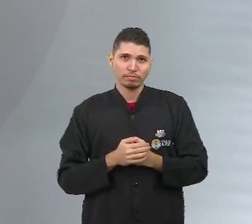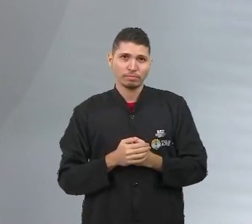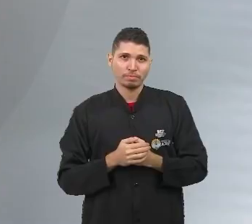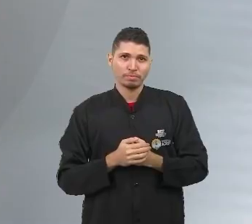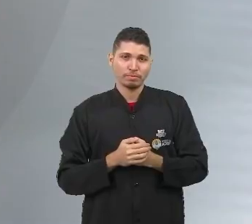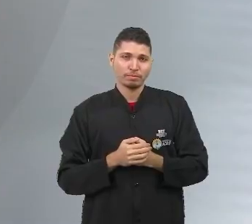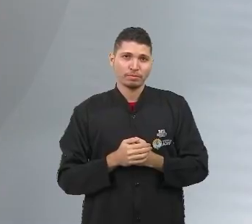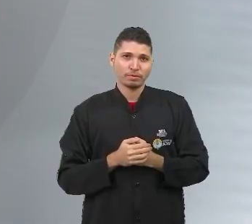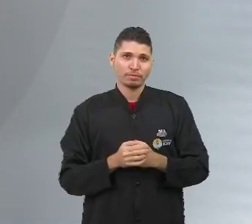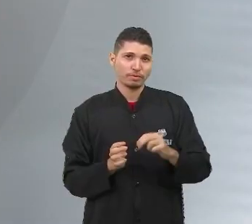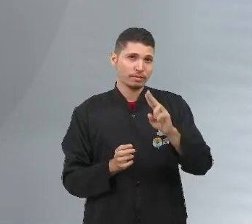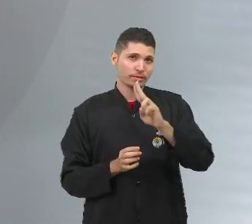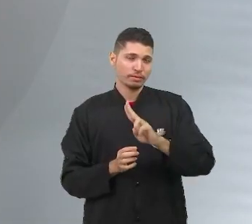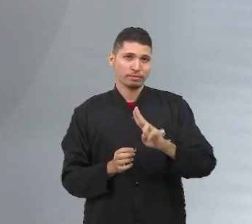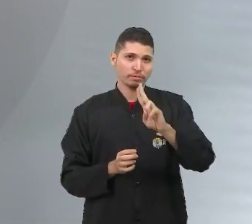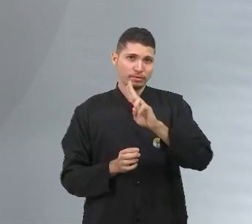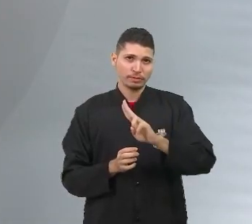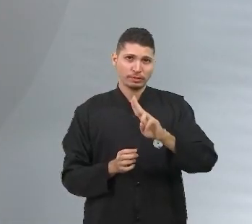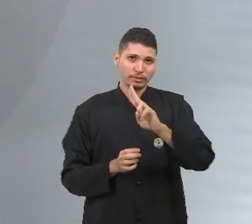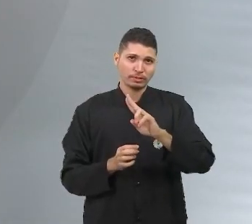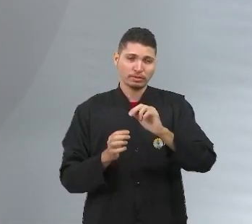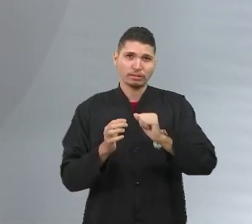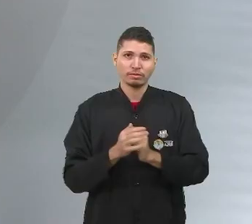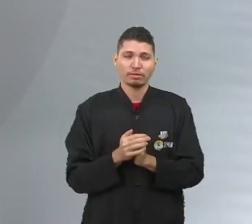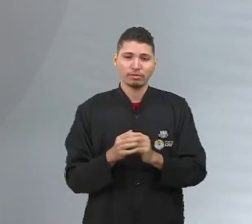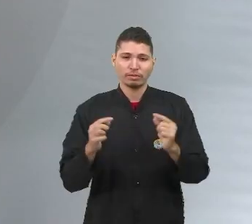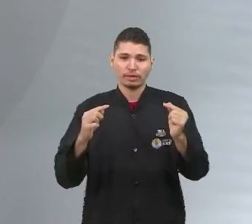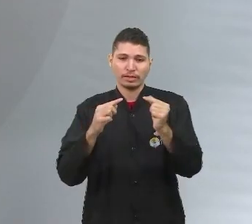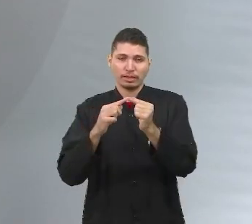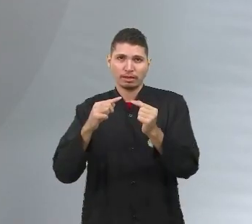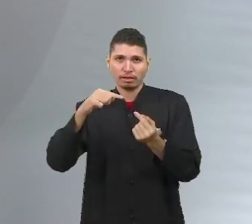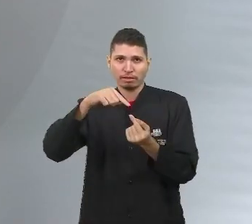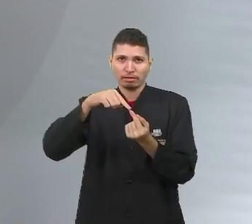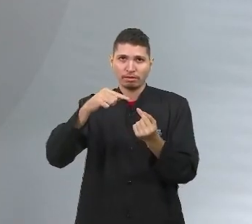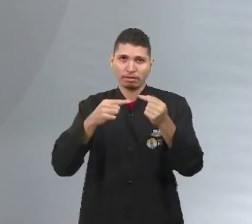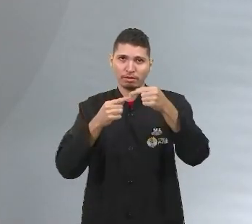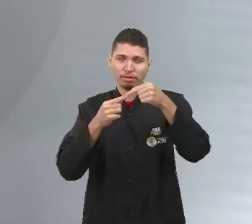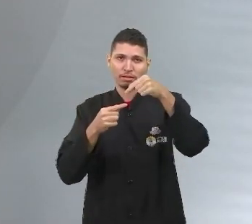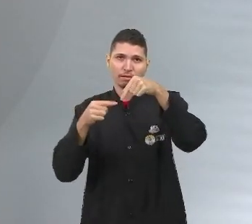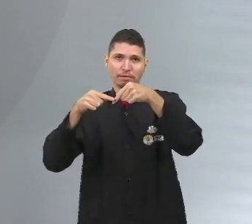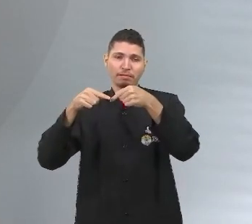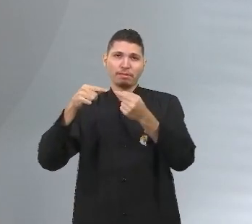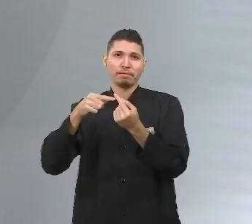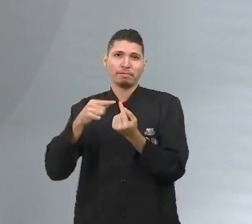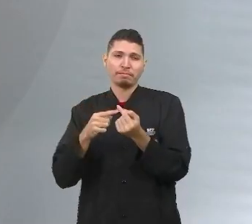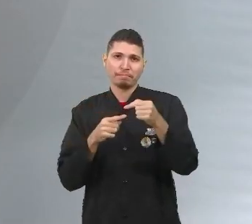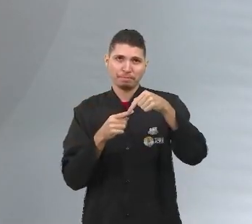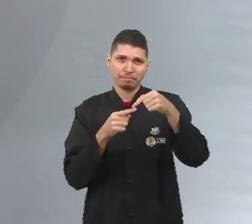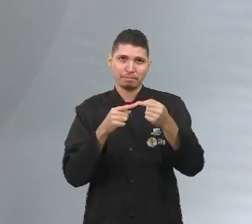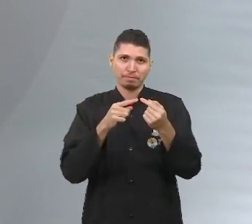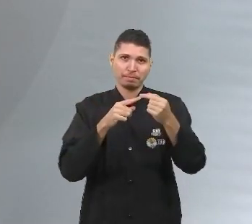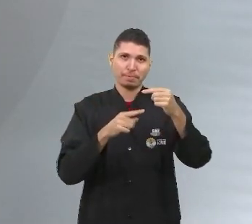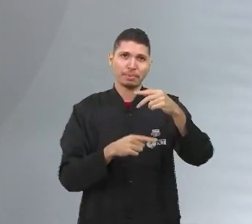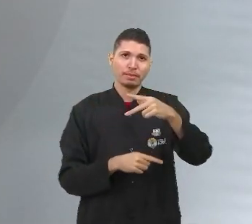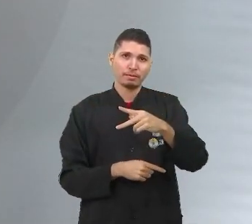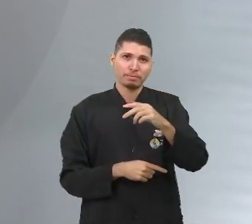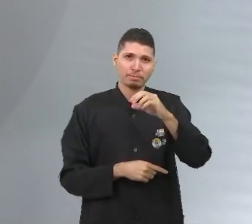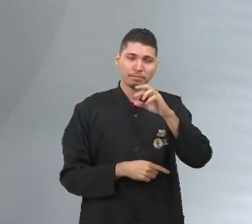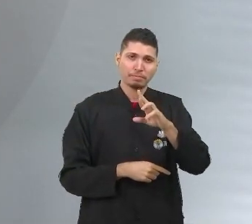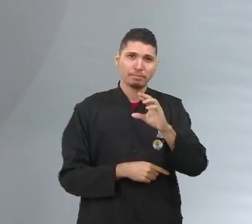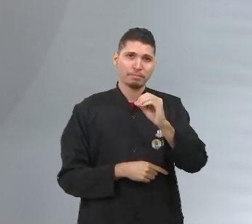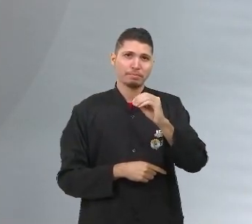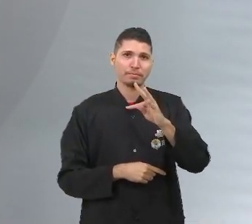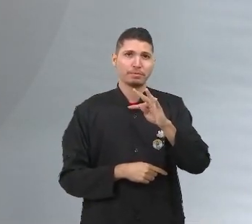de produção de proteínas. Ok? Qual que é o local de produção de proteínas? São os ribossomos. Mas